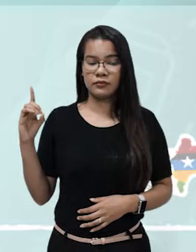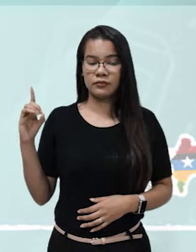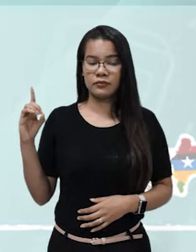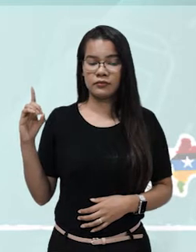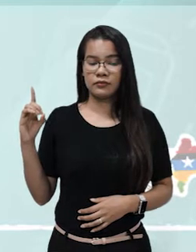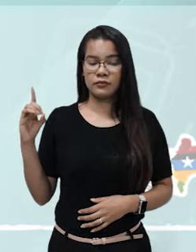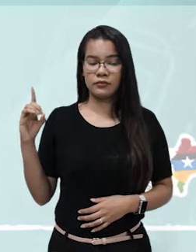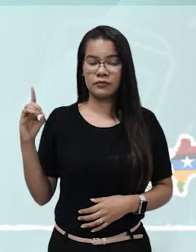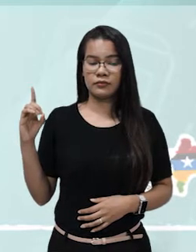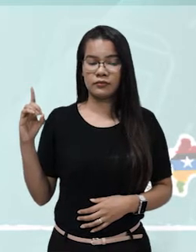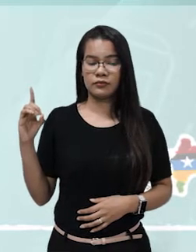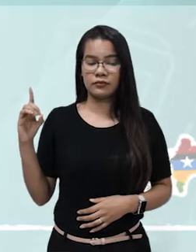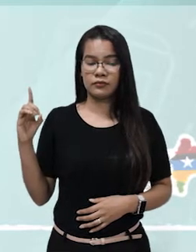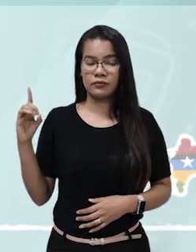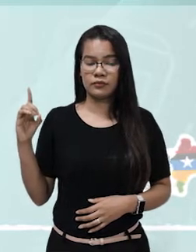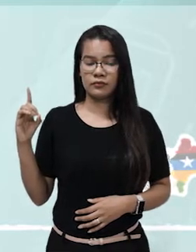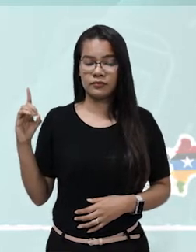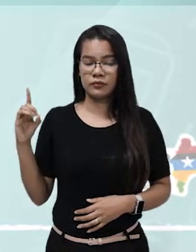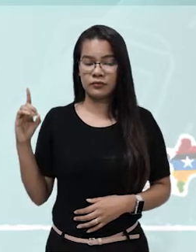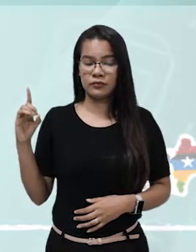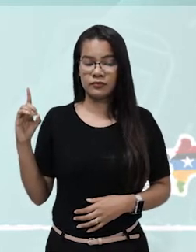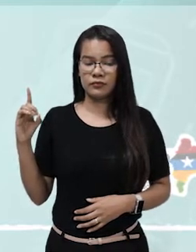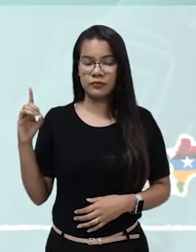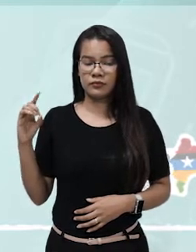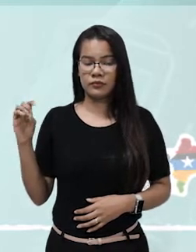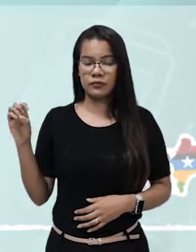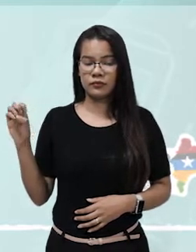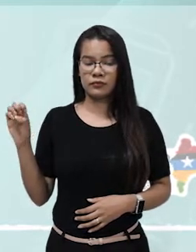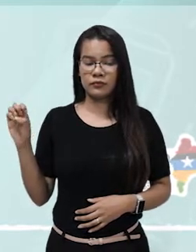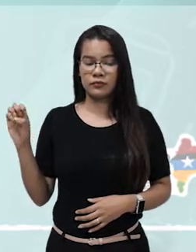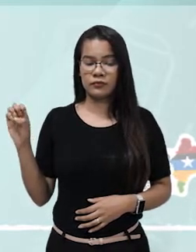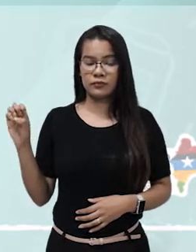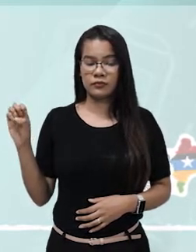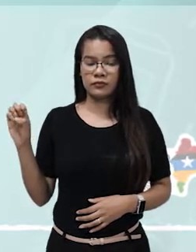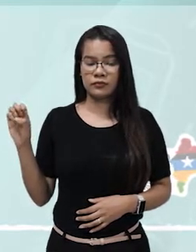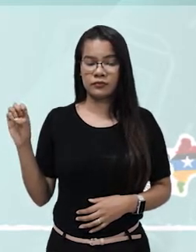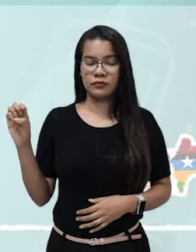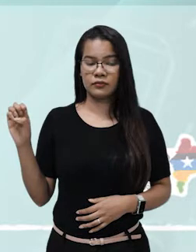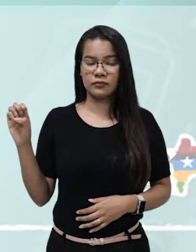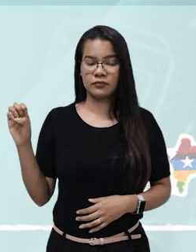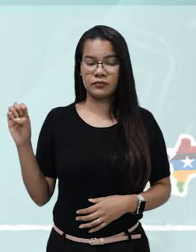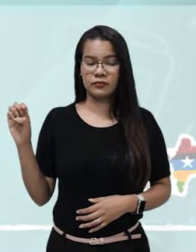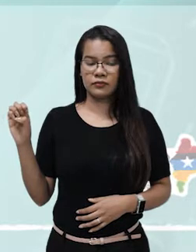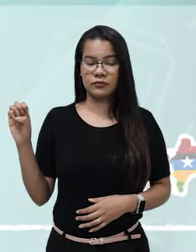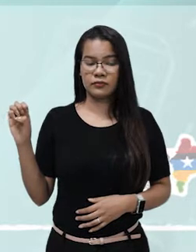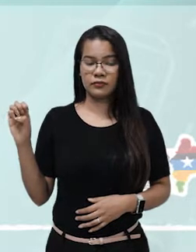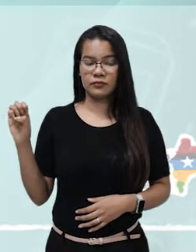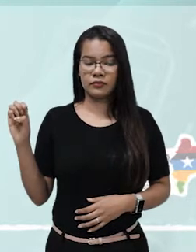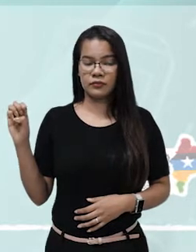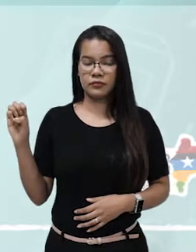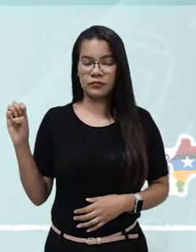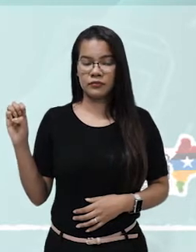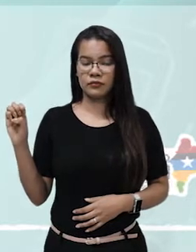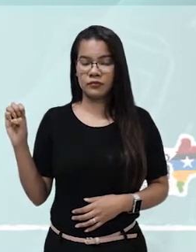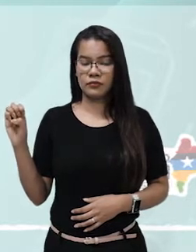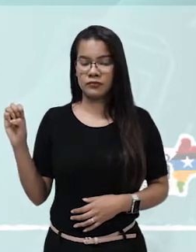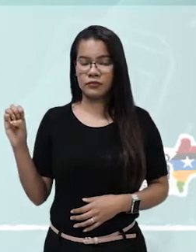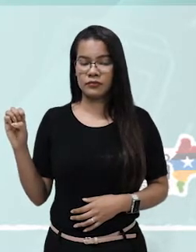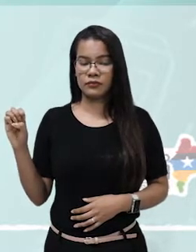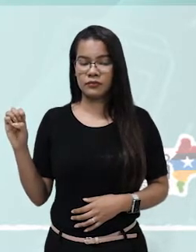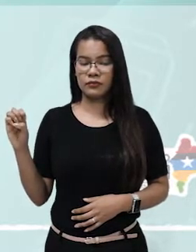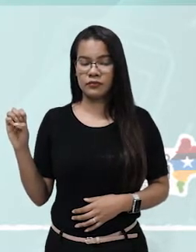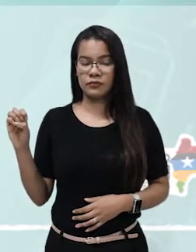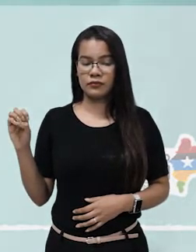Voo, légua, assim, tênis. Letra E. Flores, açúcar, álbum,